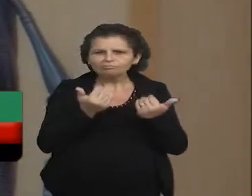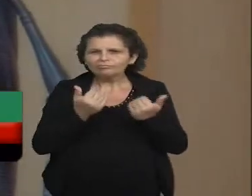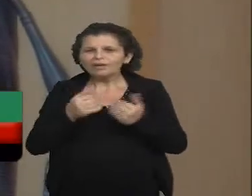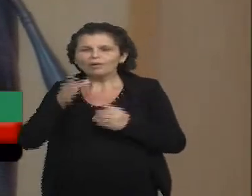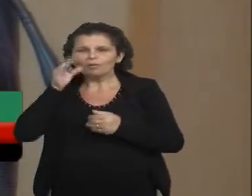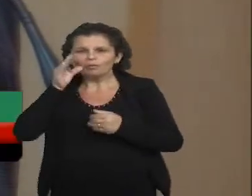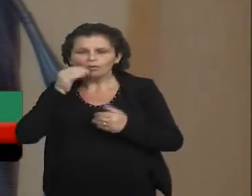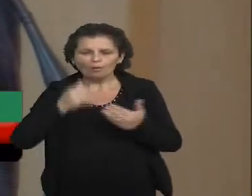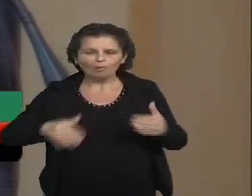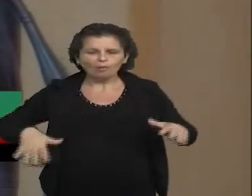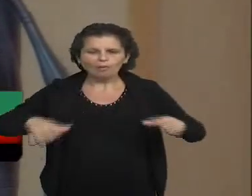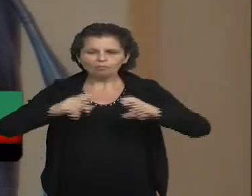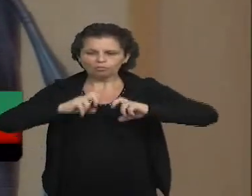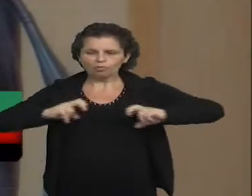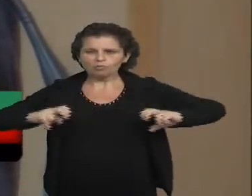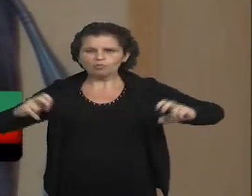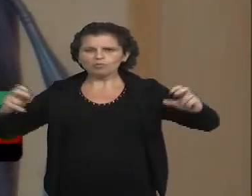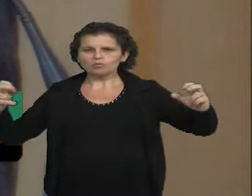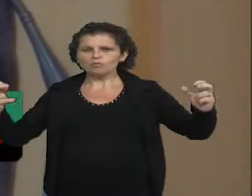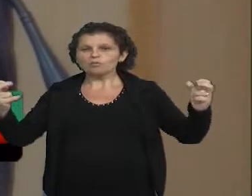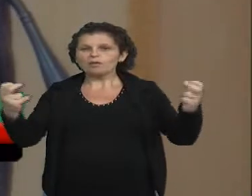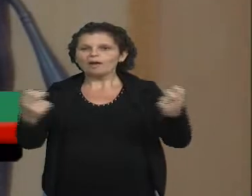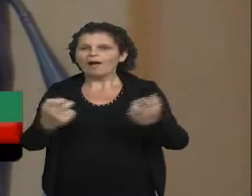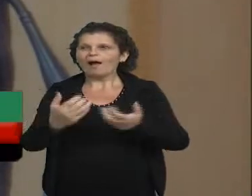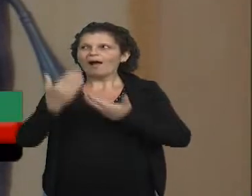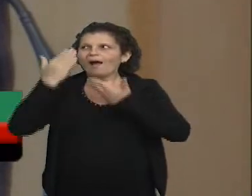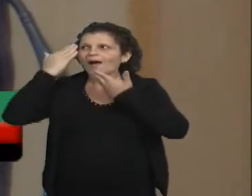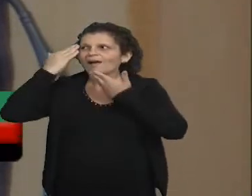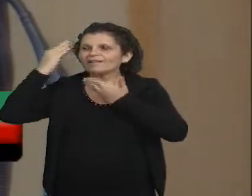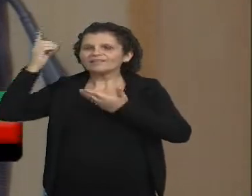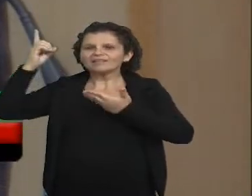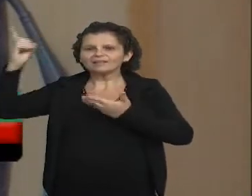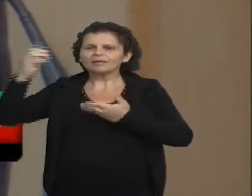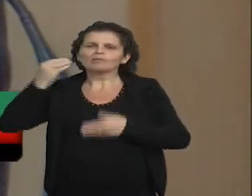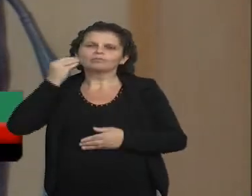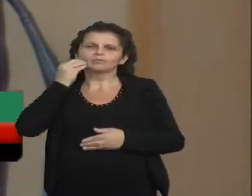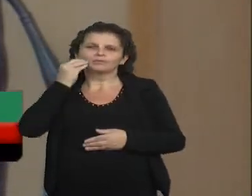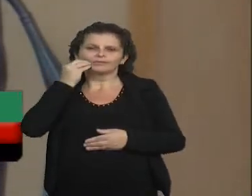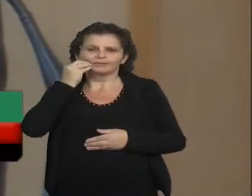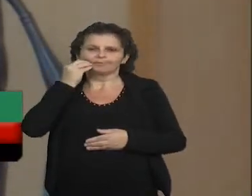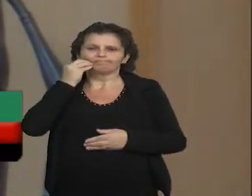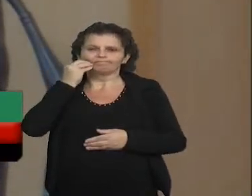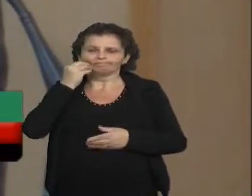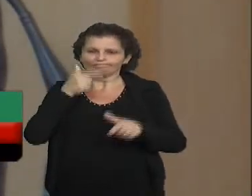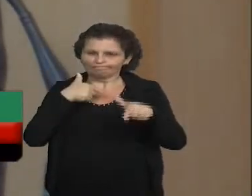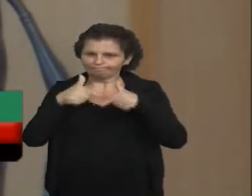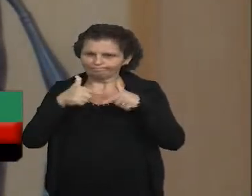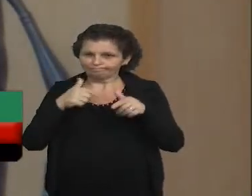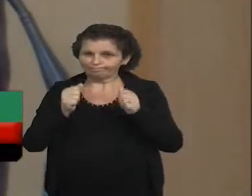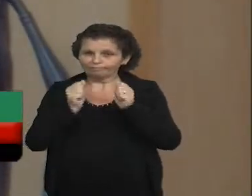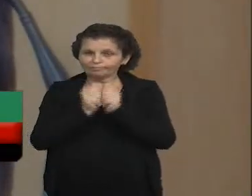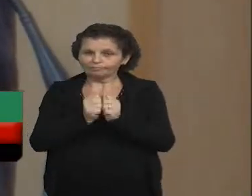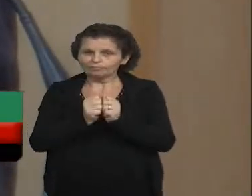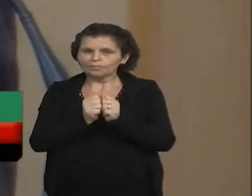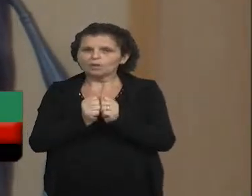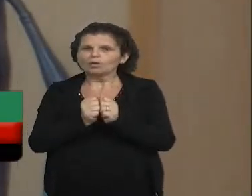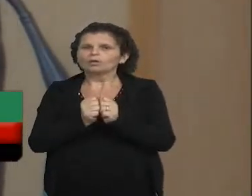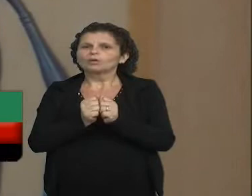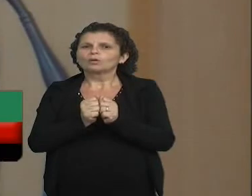estão fazendo a obra lá em cima, para a gente agradecer a Deus por nos dar essa oportunidade. O senhor Rodolfo